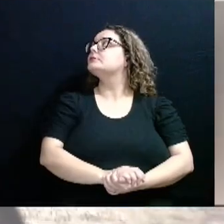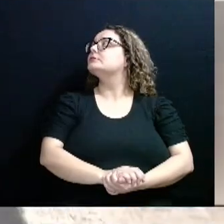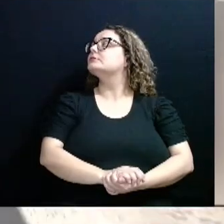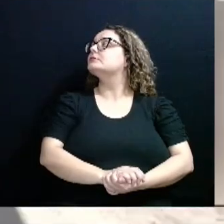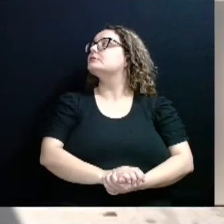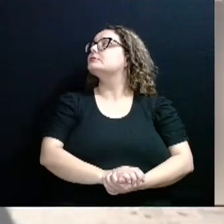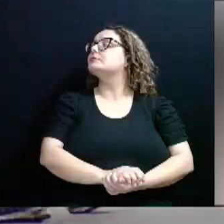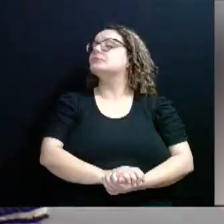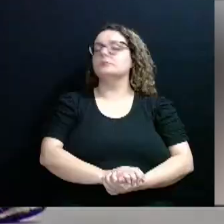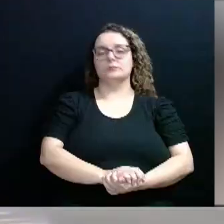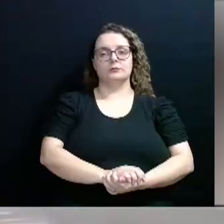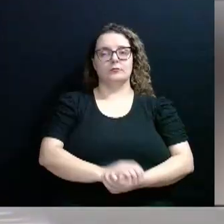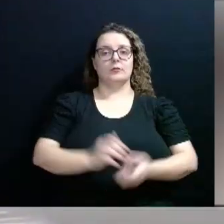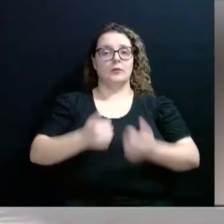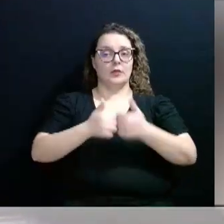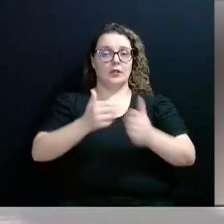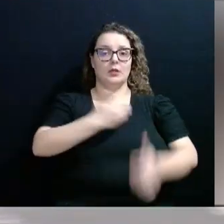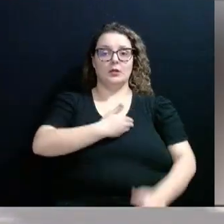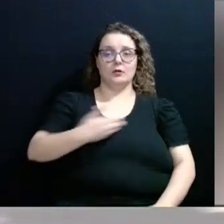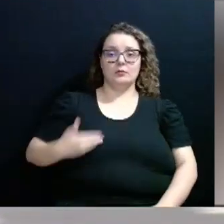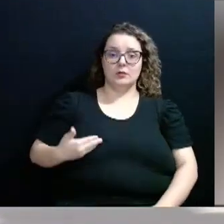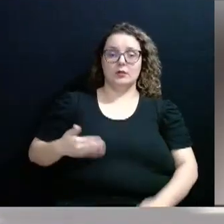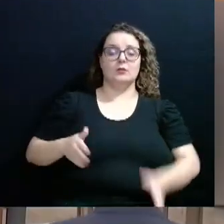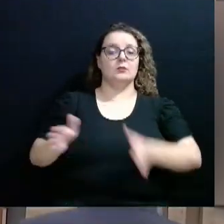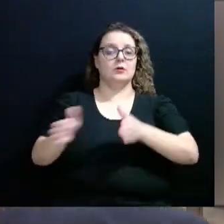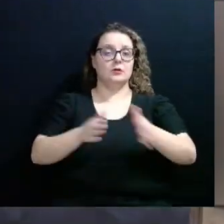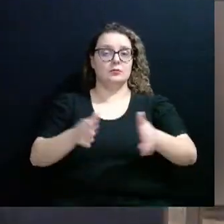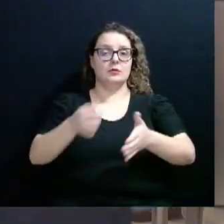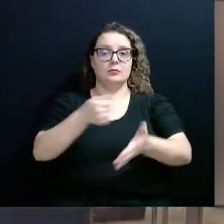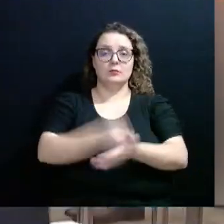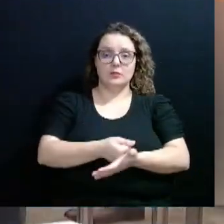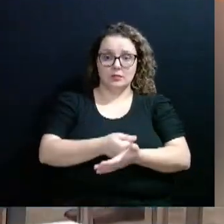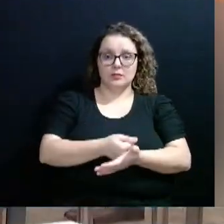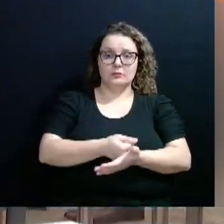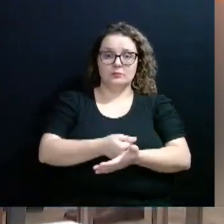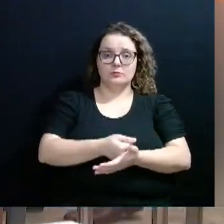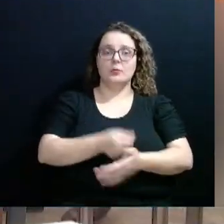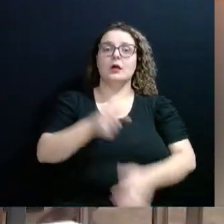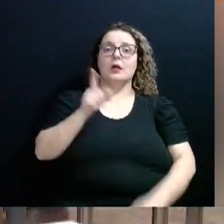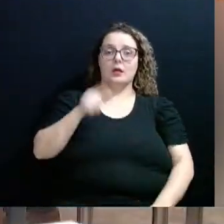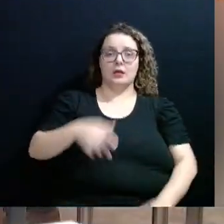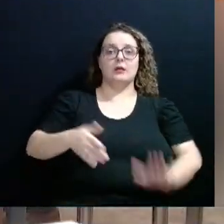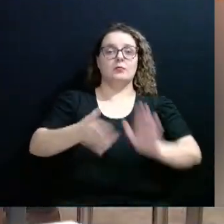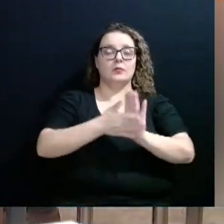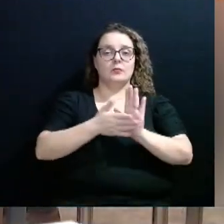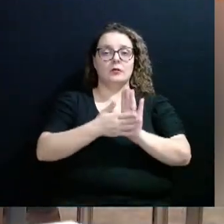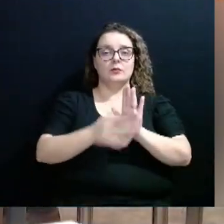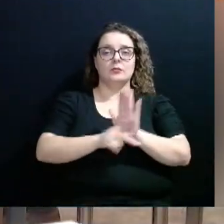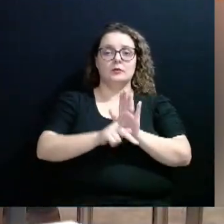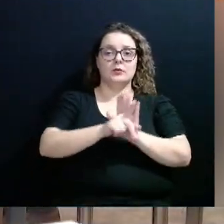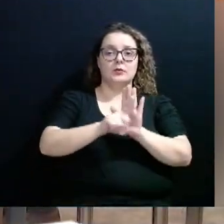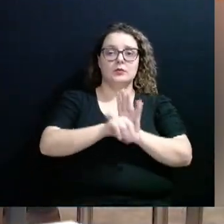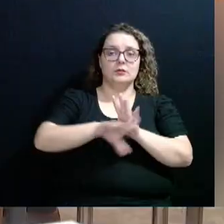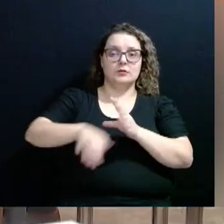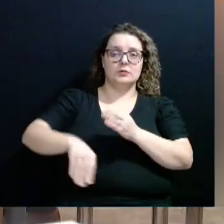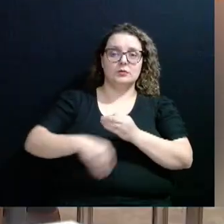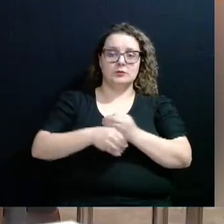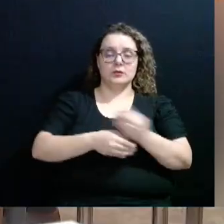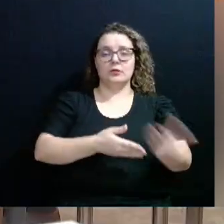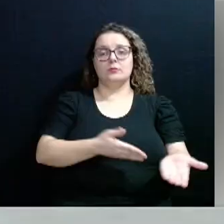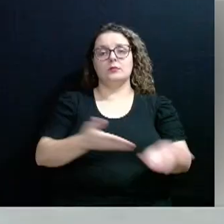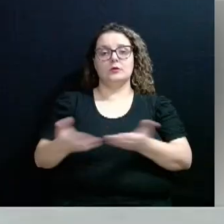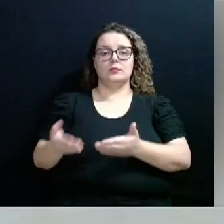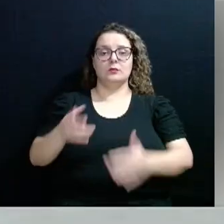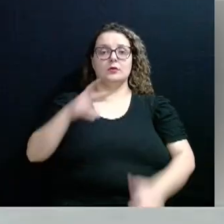Transporte público com acessibilidade garantida. Essa é a proposta do projeto de lei complementar apresentada pelo